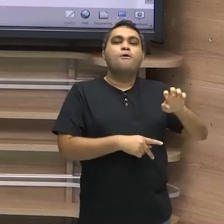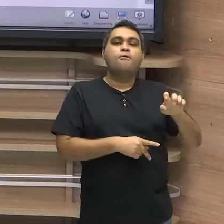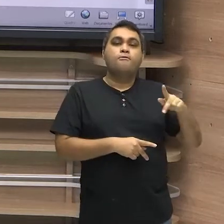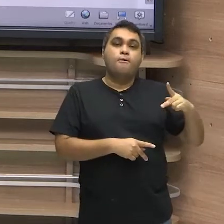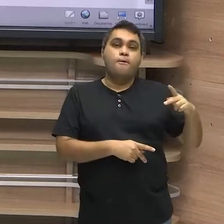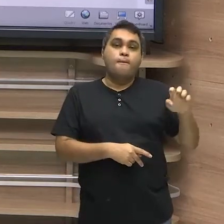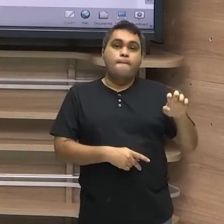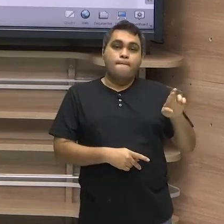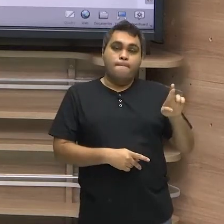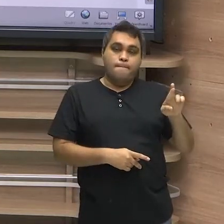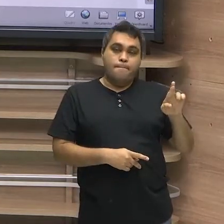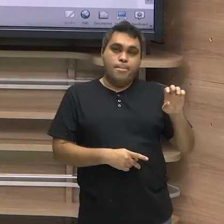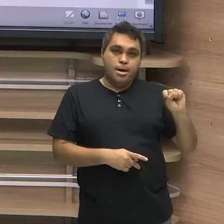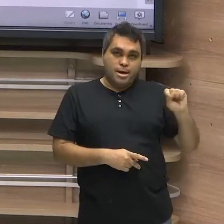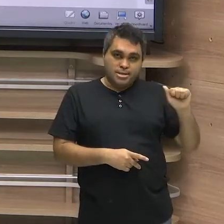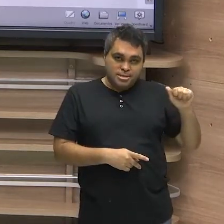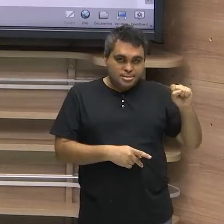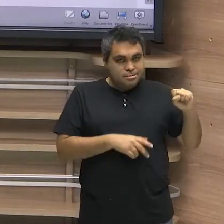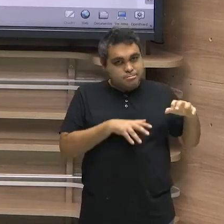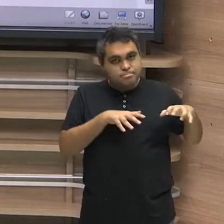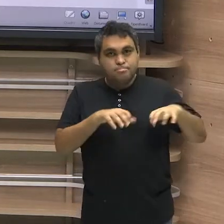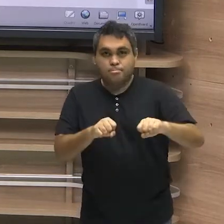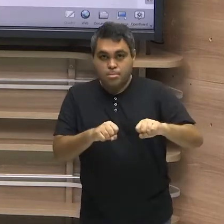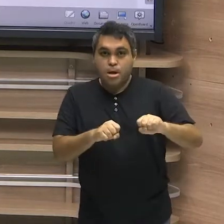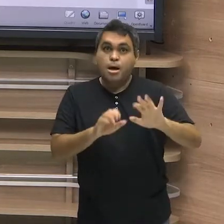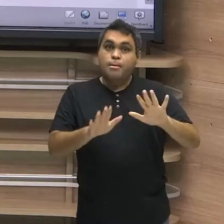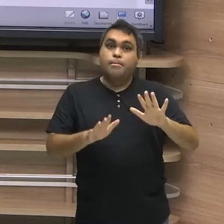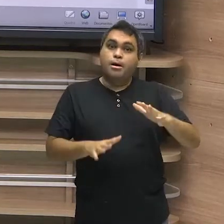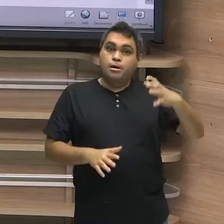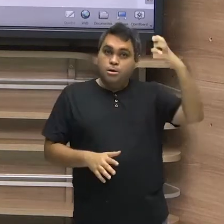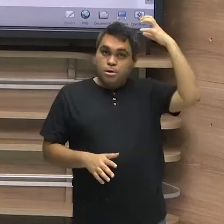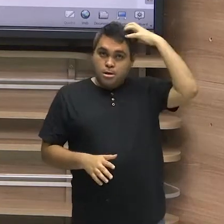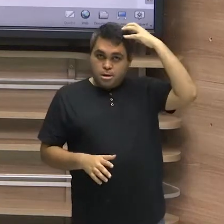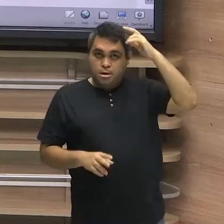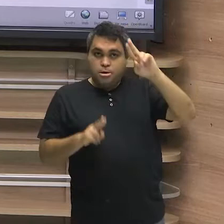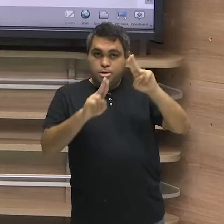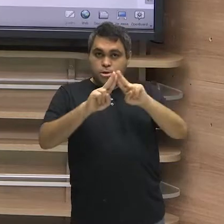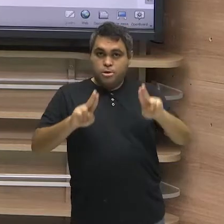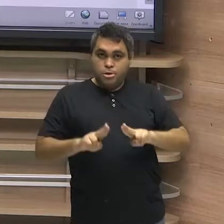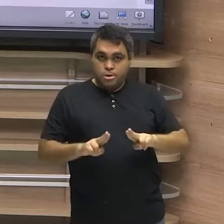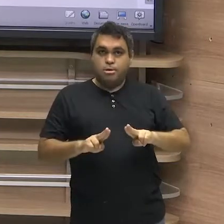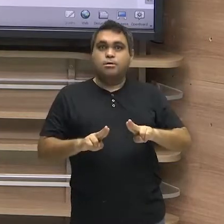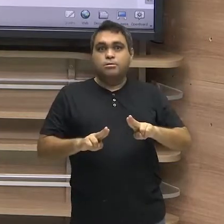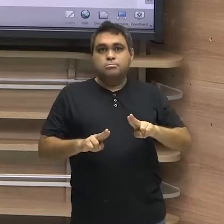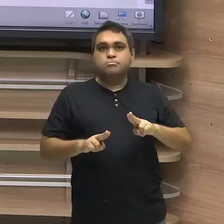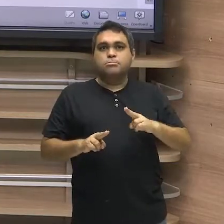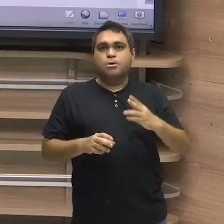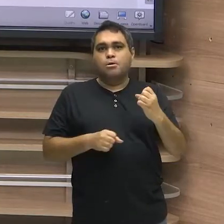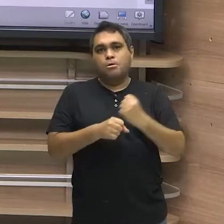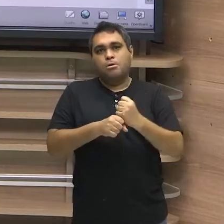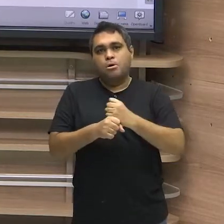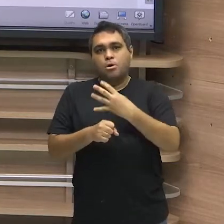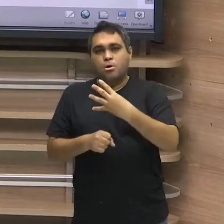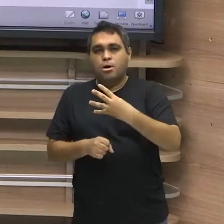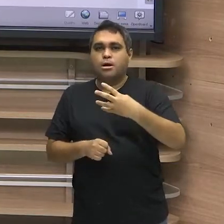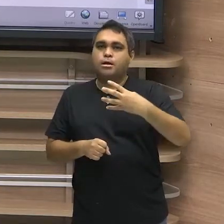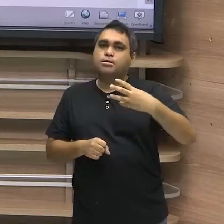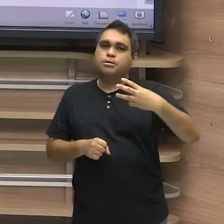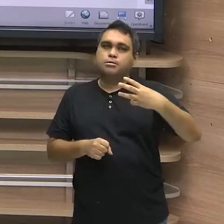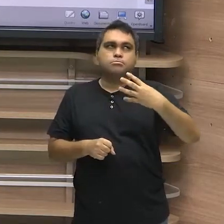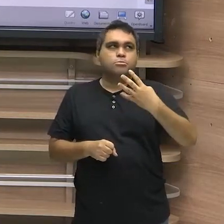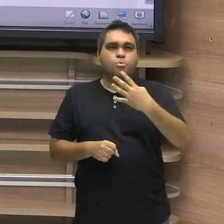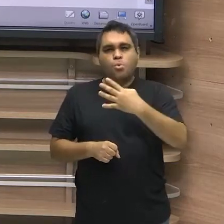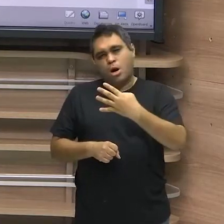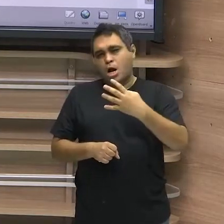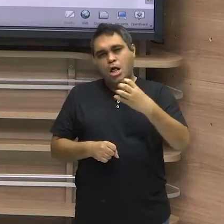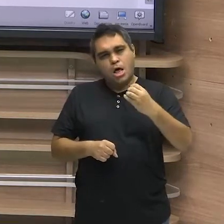tá? Inclusive, durante o governo de Nabucodonosor, a gente vai ver aí, então, que